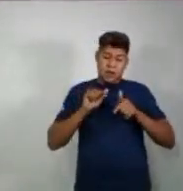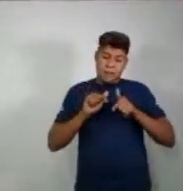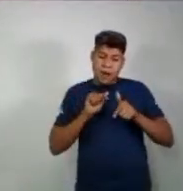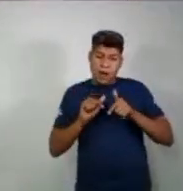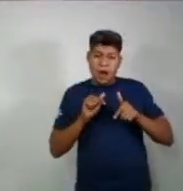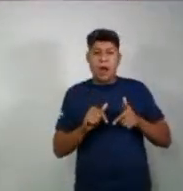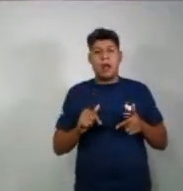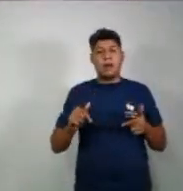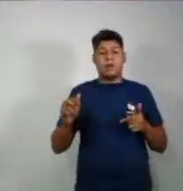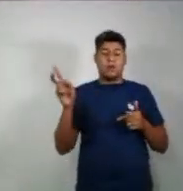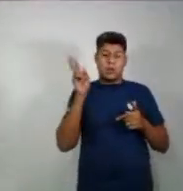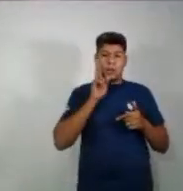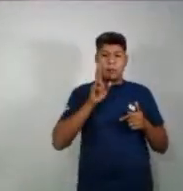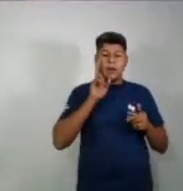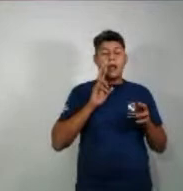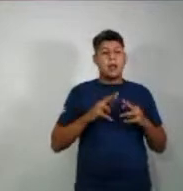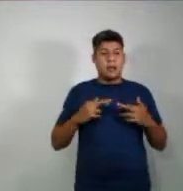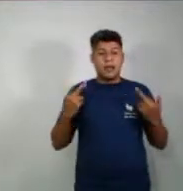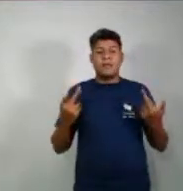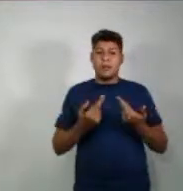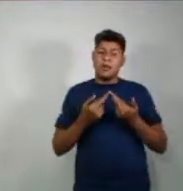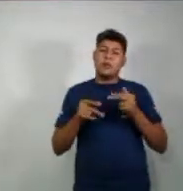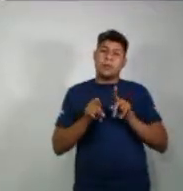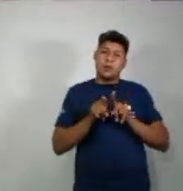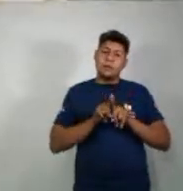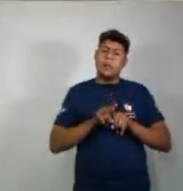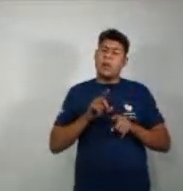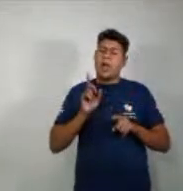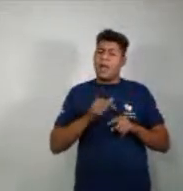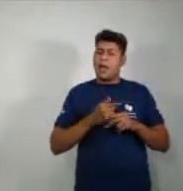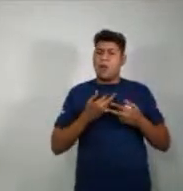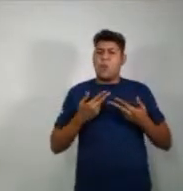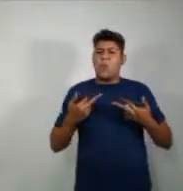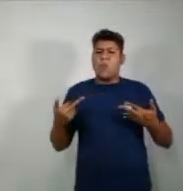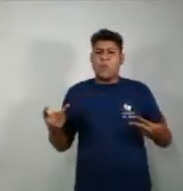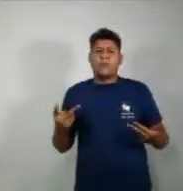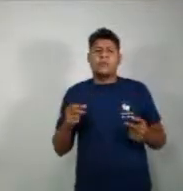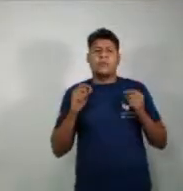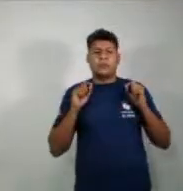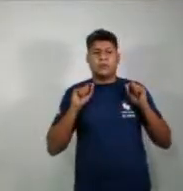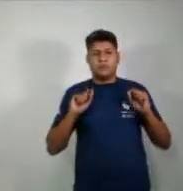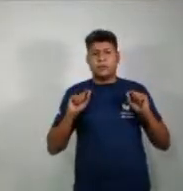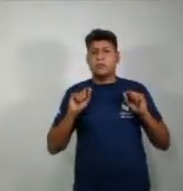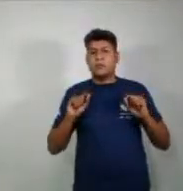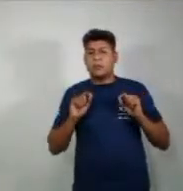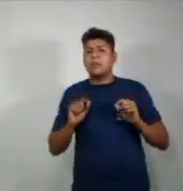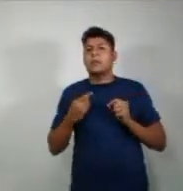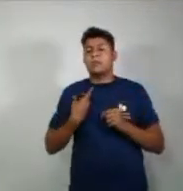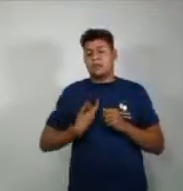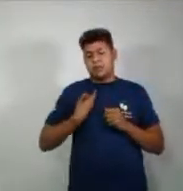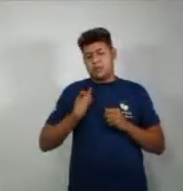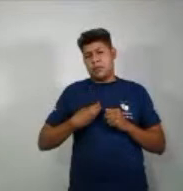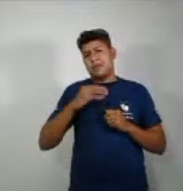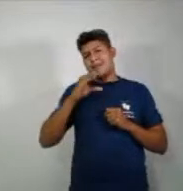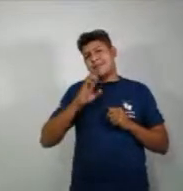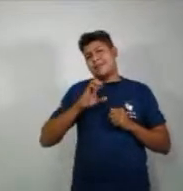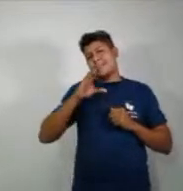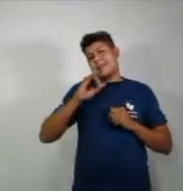as opiniões e tudo mais. Então, não é pouca coisa, né? Assim, você está revisando Cecília